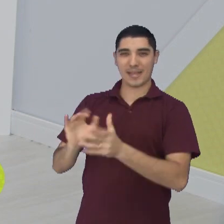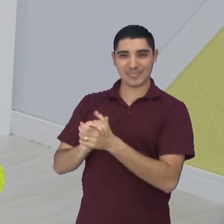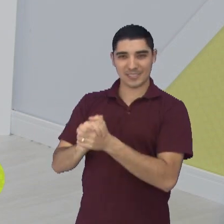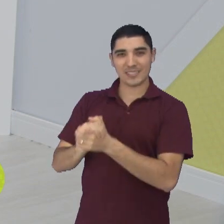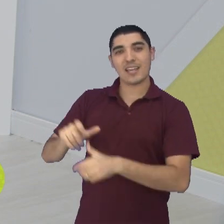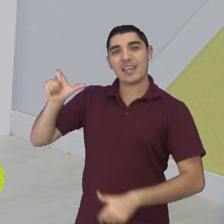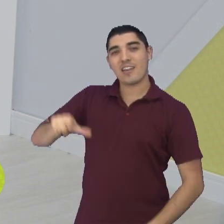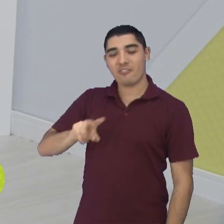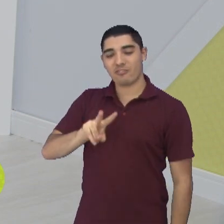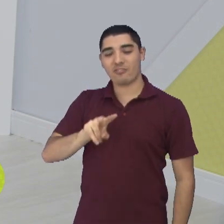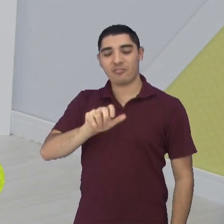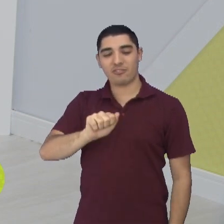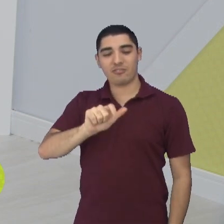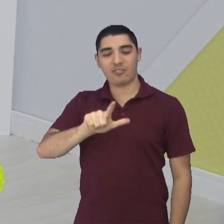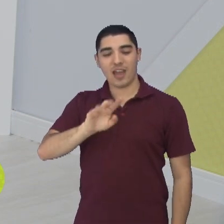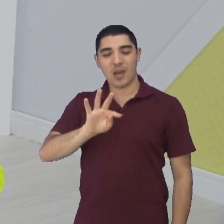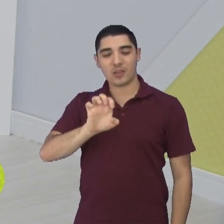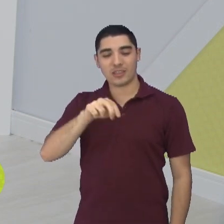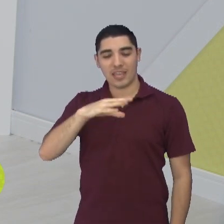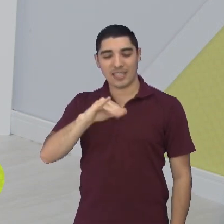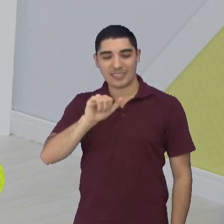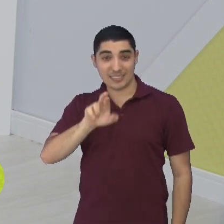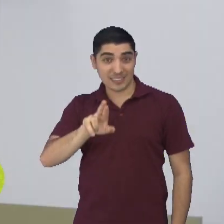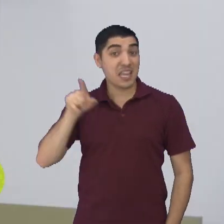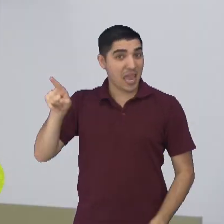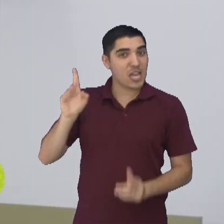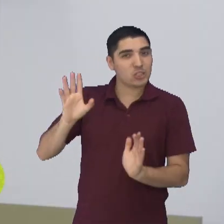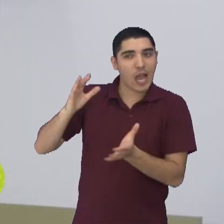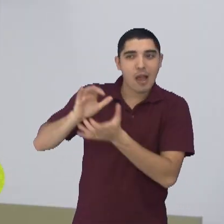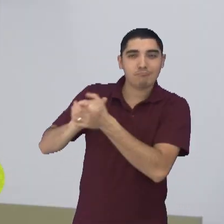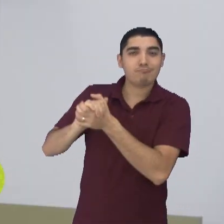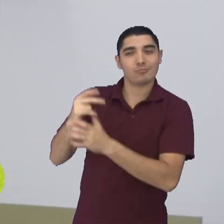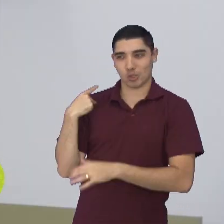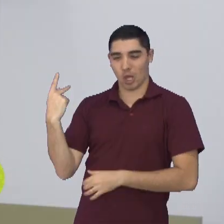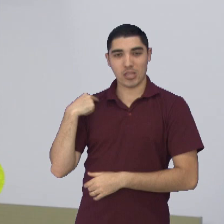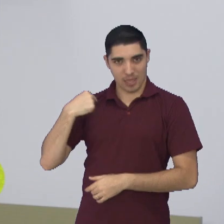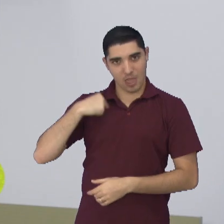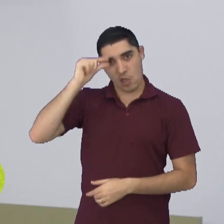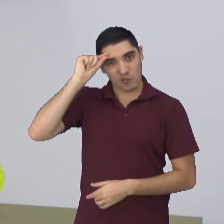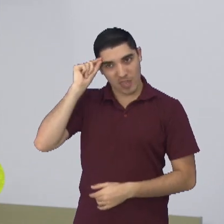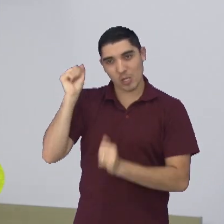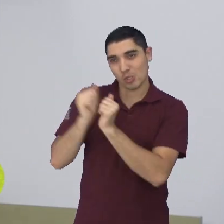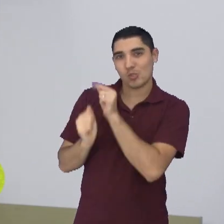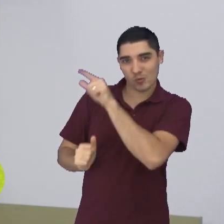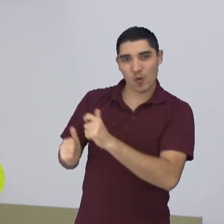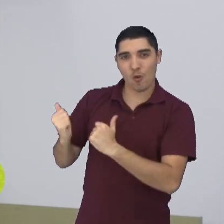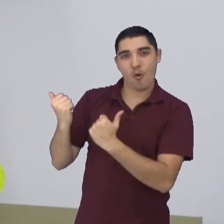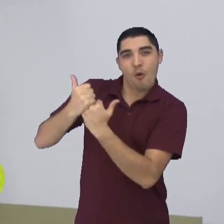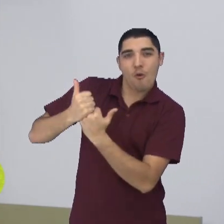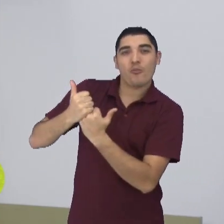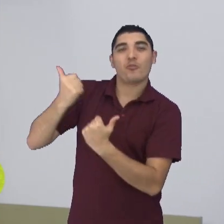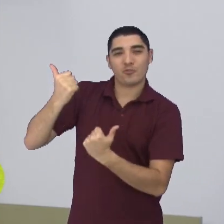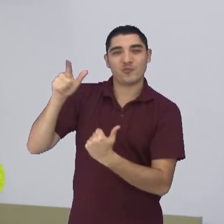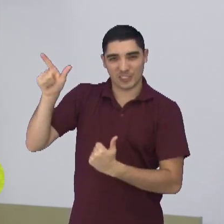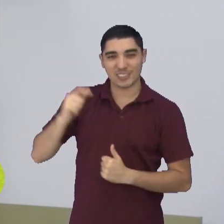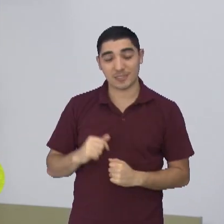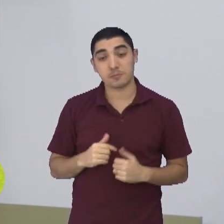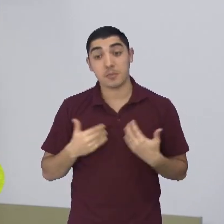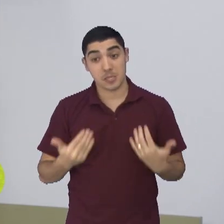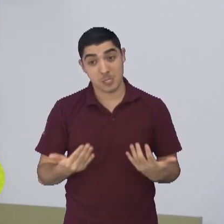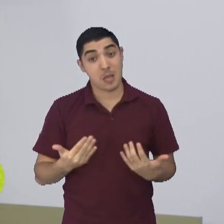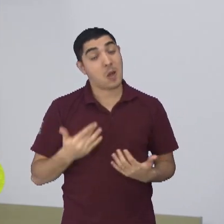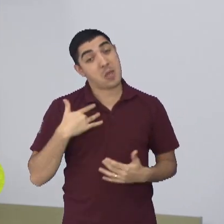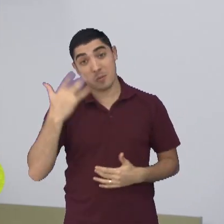nosso pacificador, foi o incumbido disso. Entendi, eu acho que... Bom, ele que, se ele vai ficar bravo comigo agora se eu ouvir